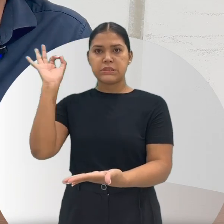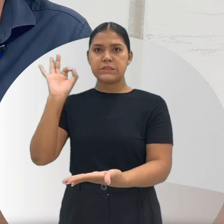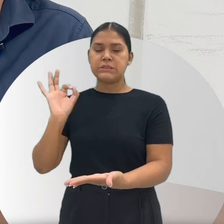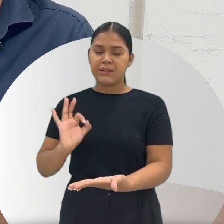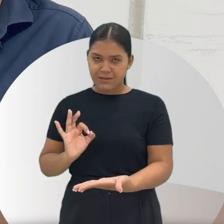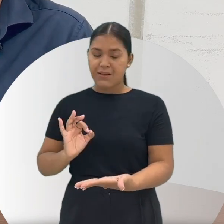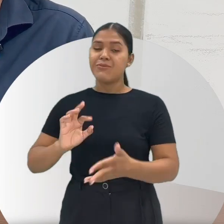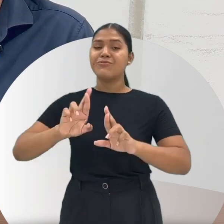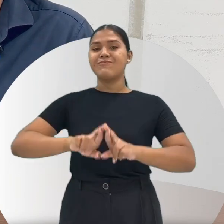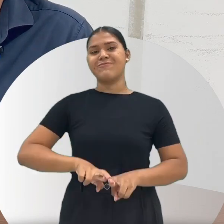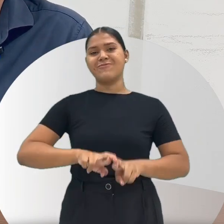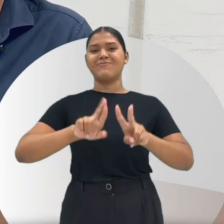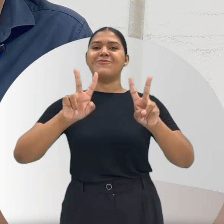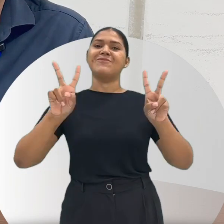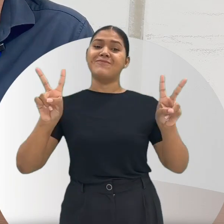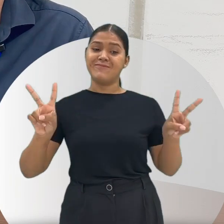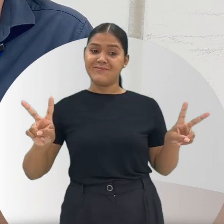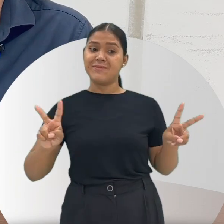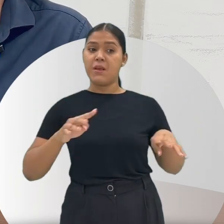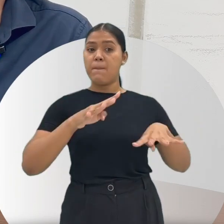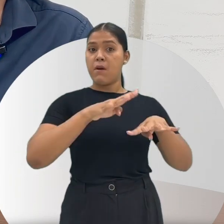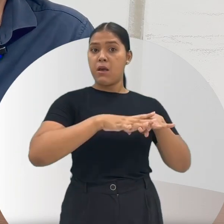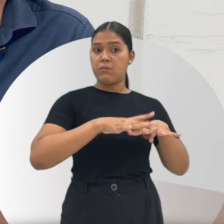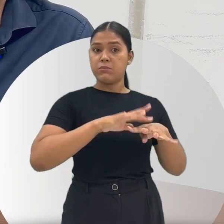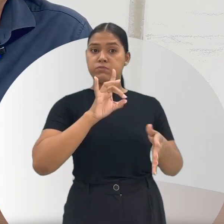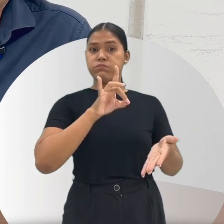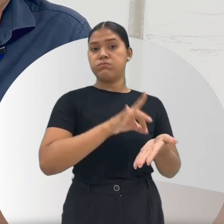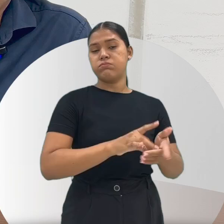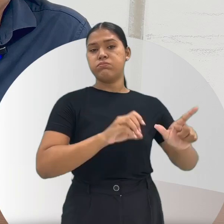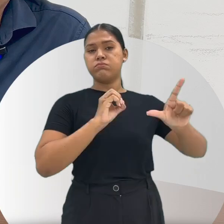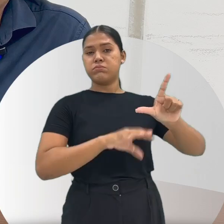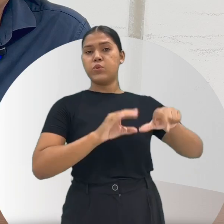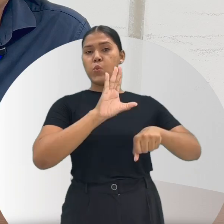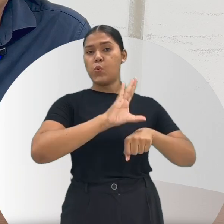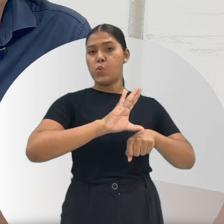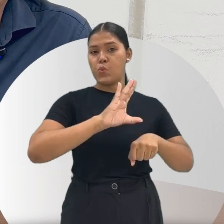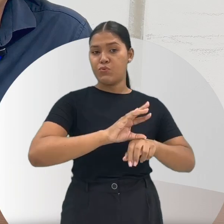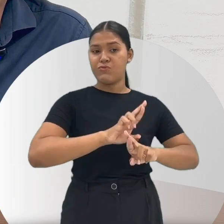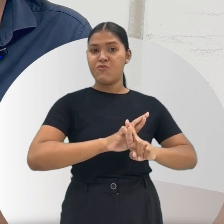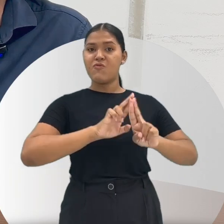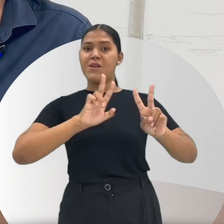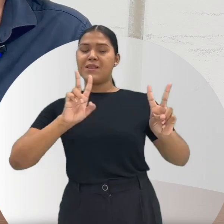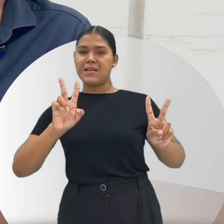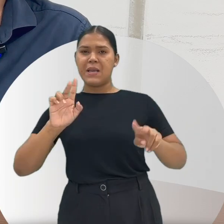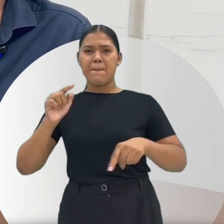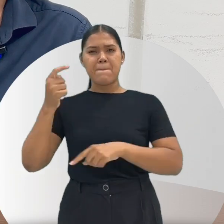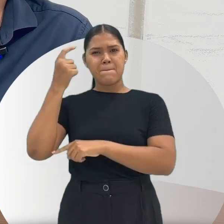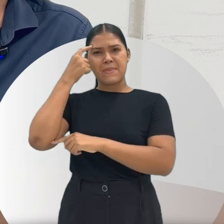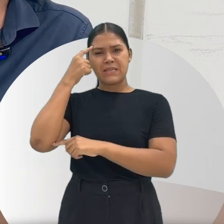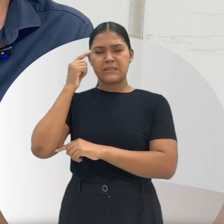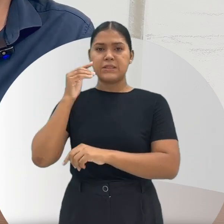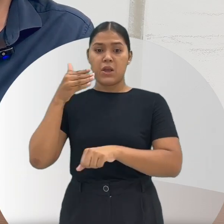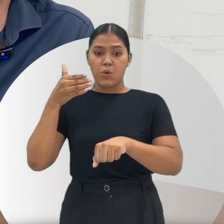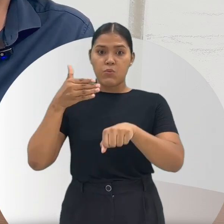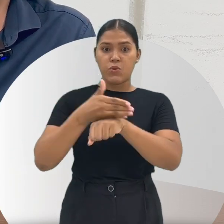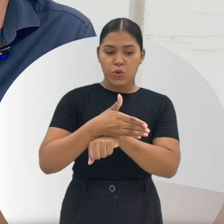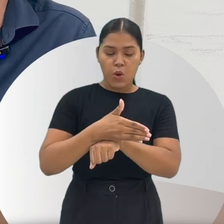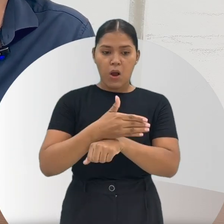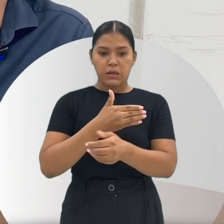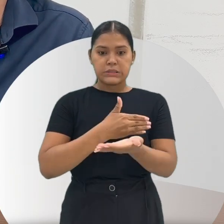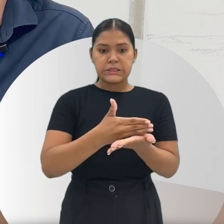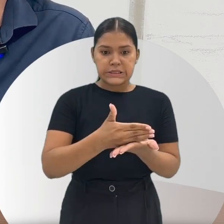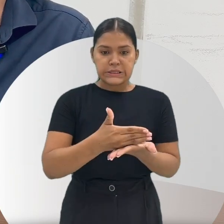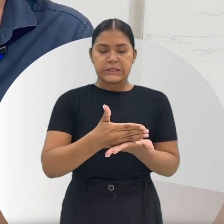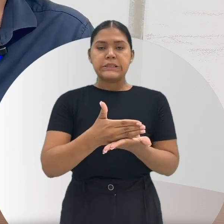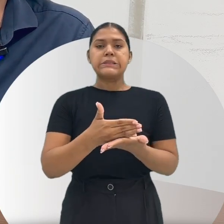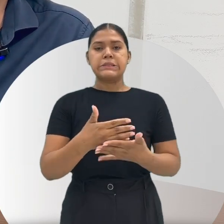dinâmica, que eram outros requisitos. E até um exemplo que eu dou para os meus alunos que estão estudando matemática também, que não desanimem. Não é um insucesso que vai fazer